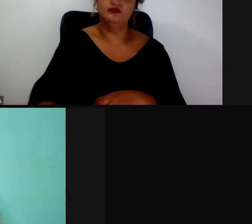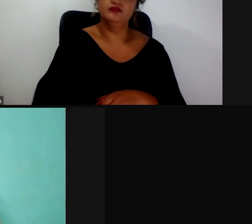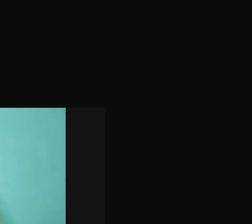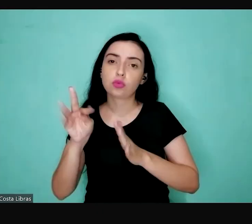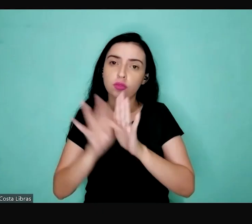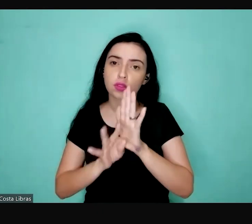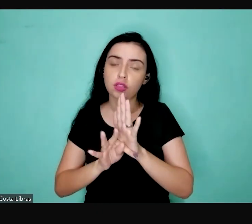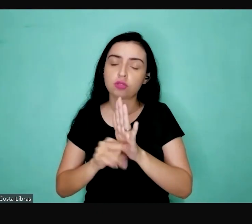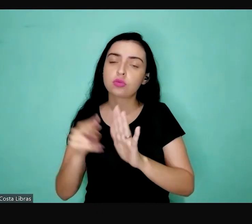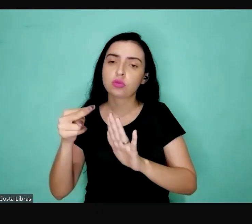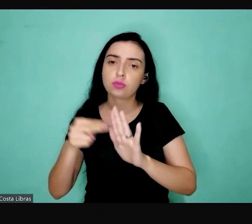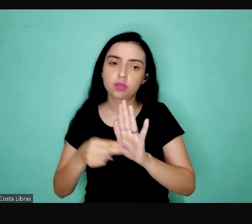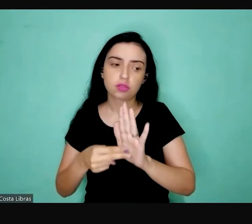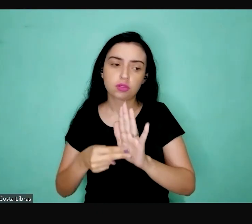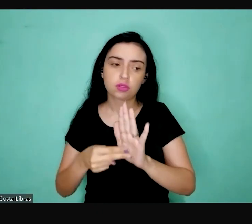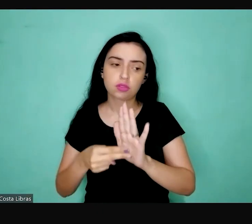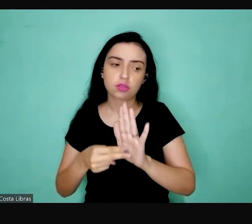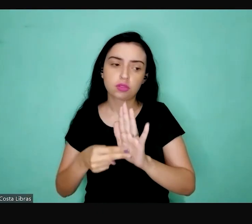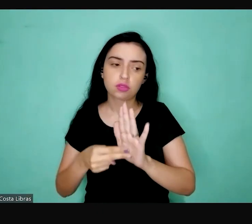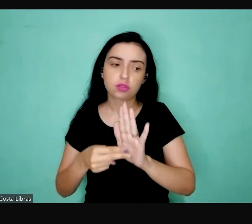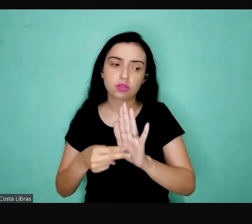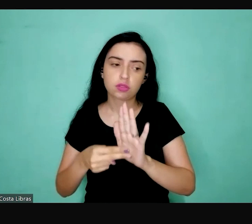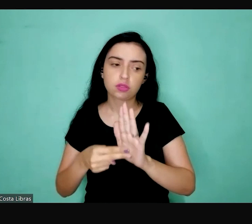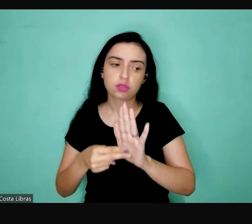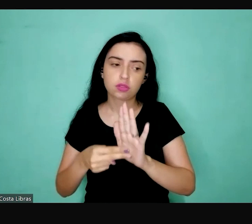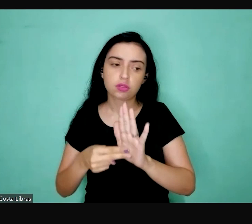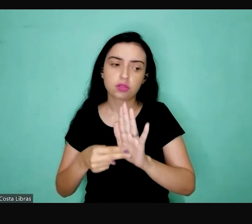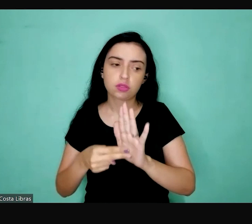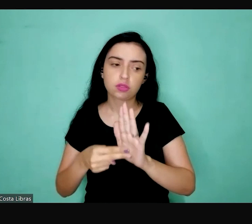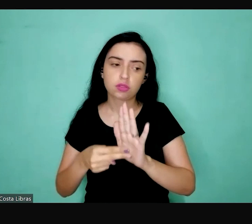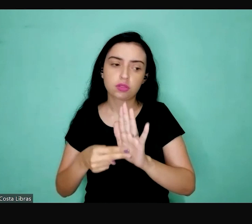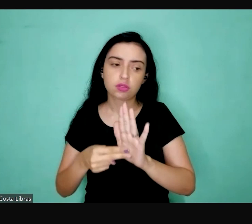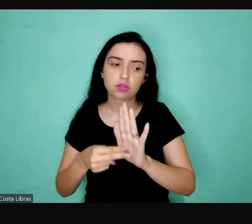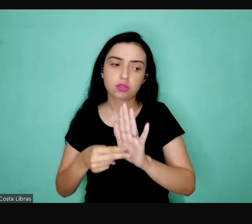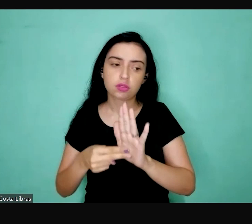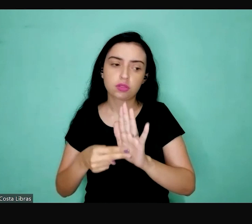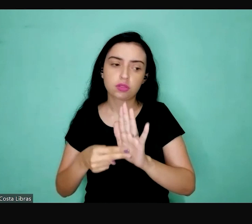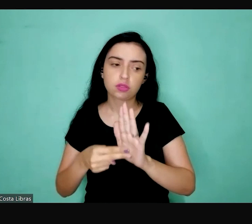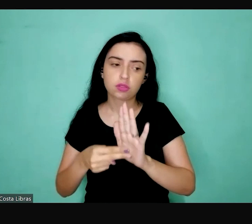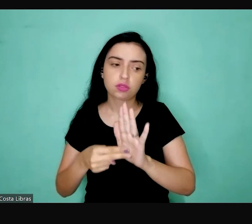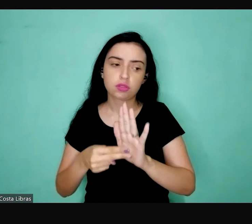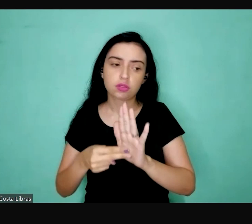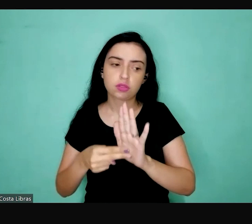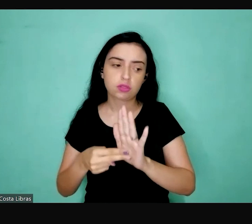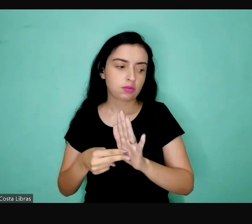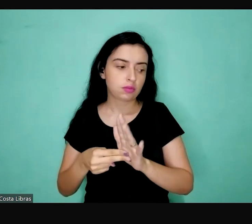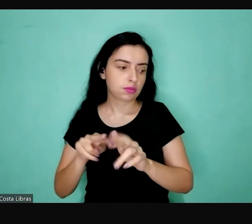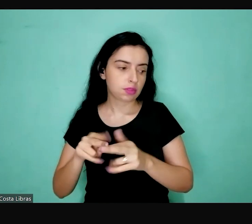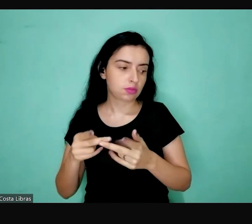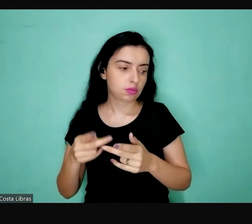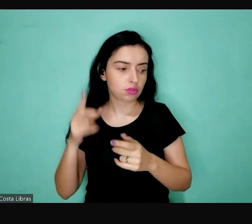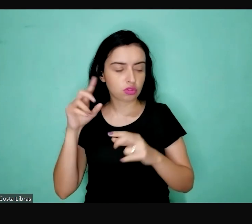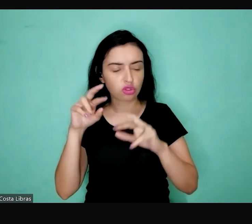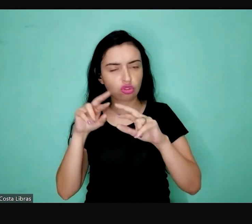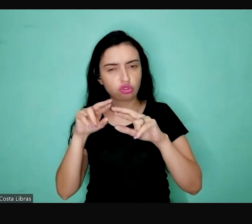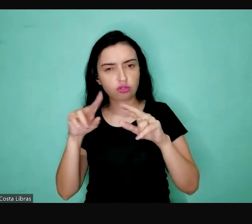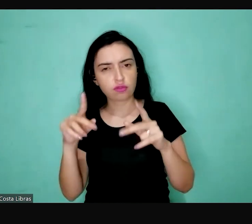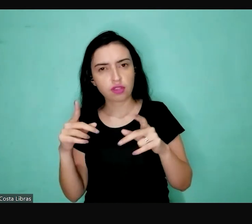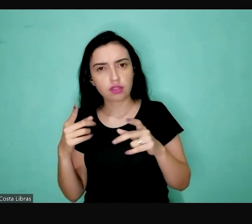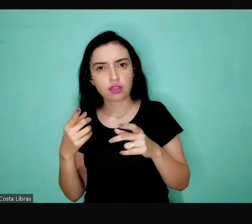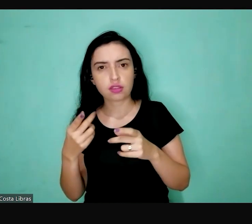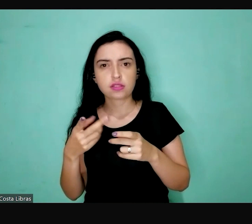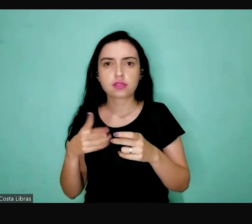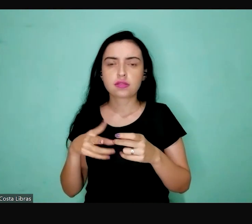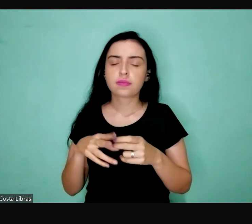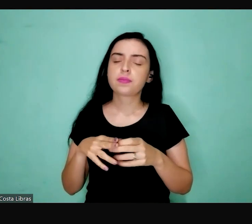nós sabemos que é uma diferença muito grande. Na transmissão de Libras, a imagem de Lady é substituída por Mona Lisa. Preceito normativo e